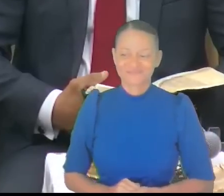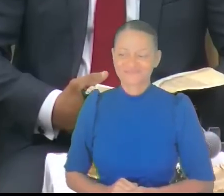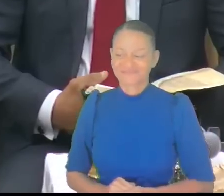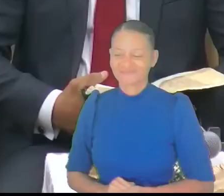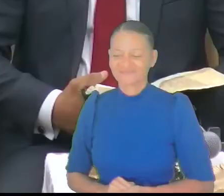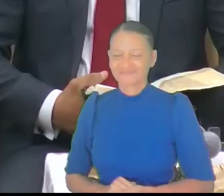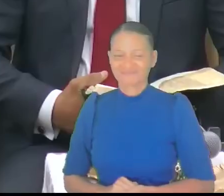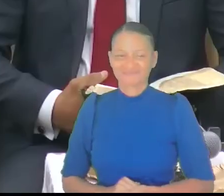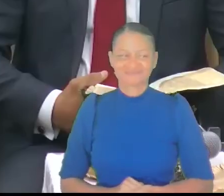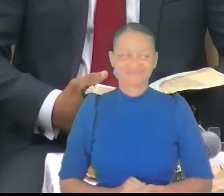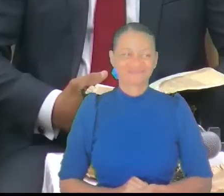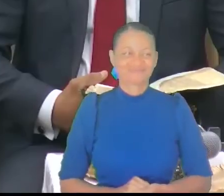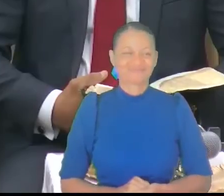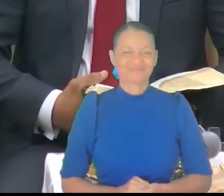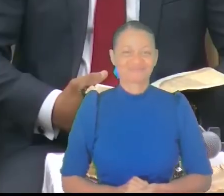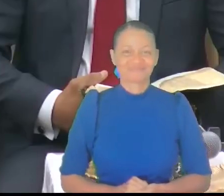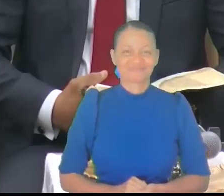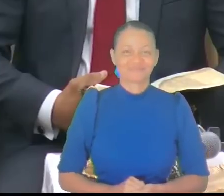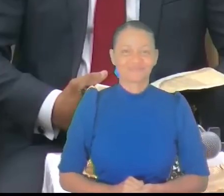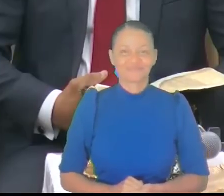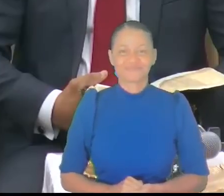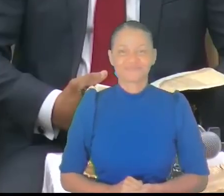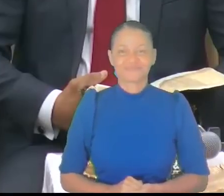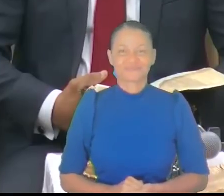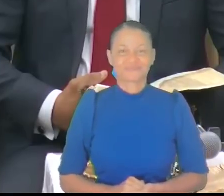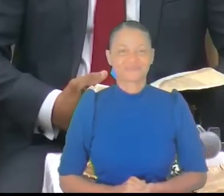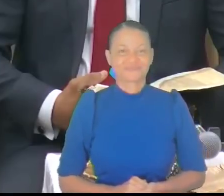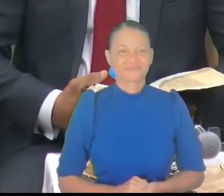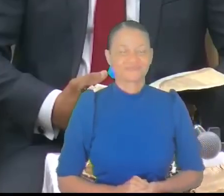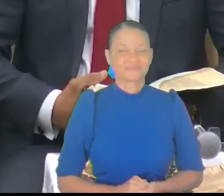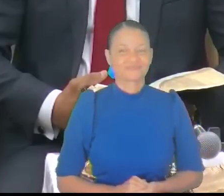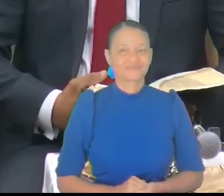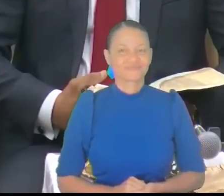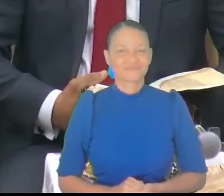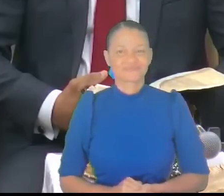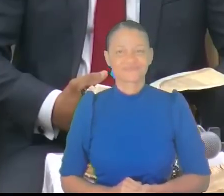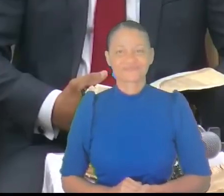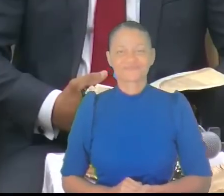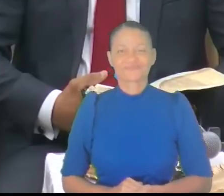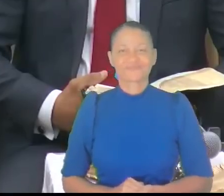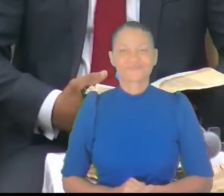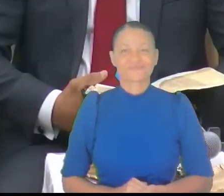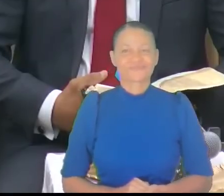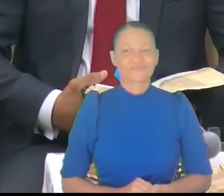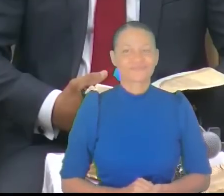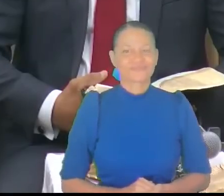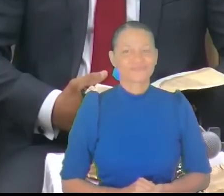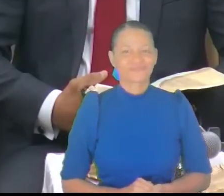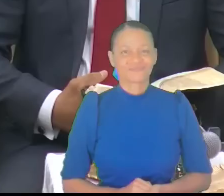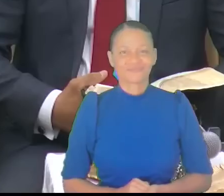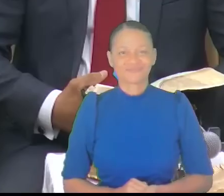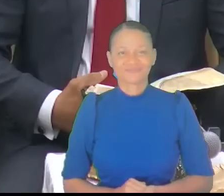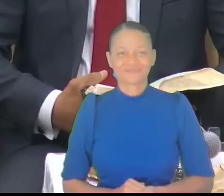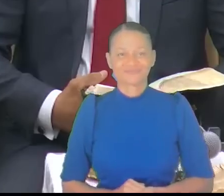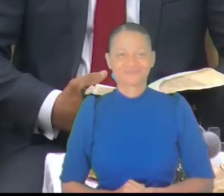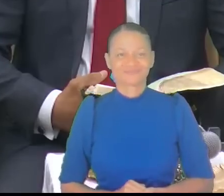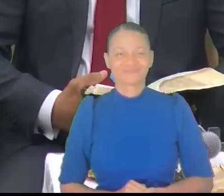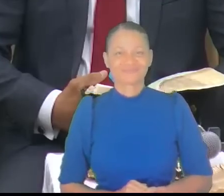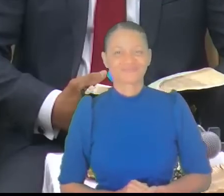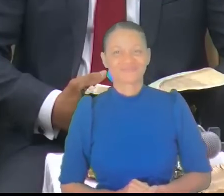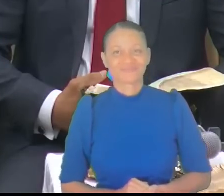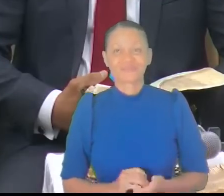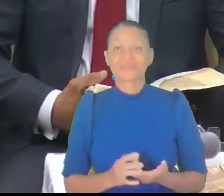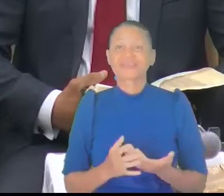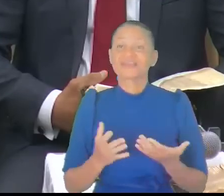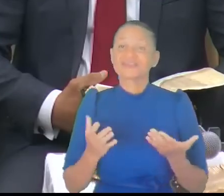luz. Nós já saímos do mundo, nós já saímos da escuridão plena e nos